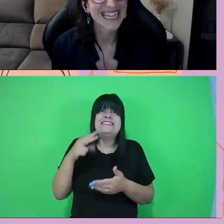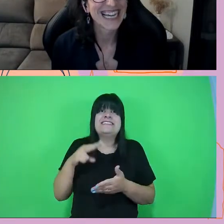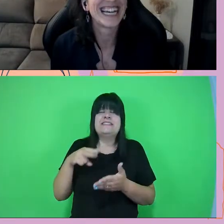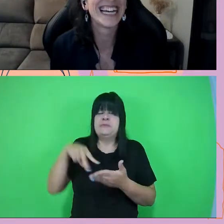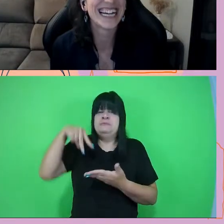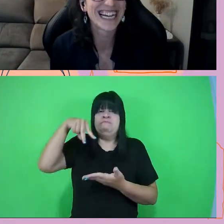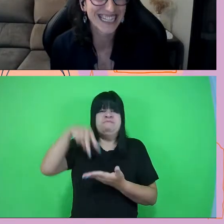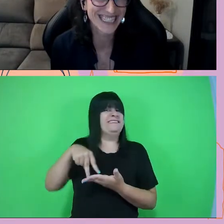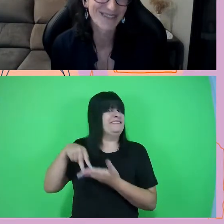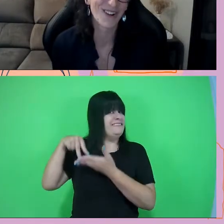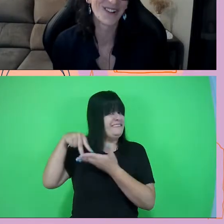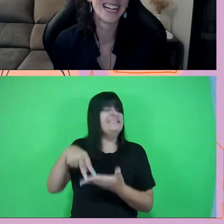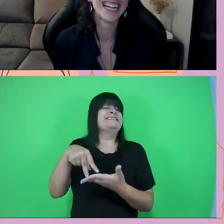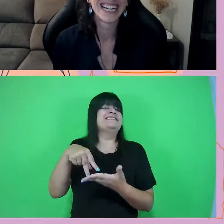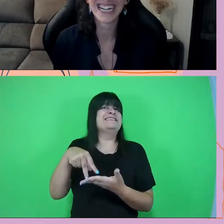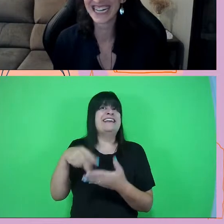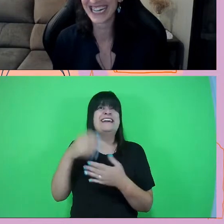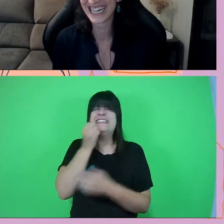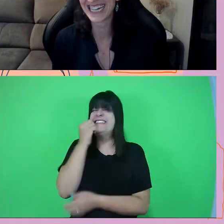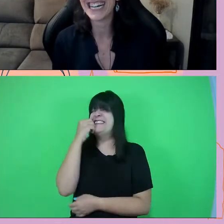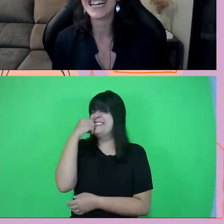pé. Que bom.